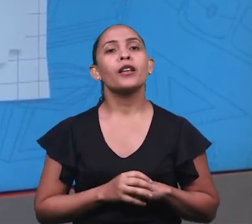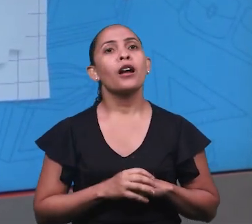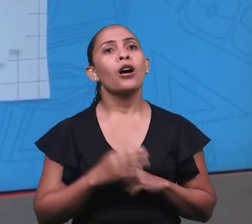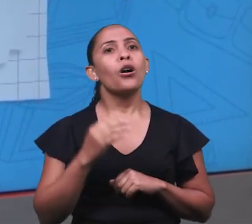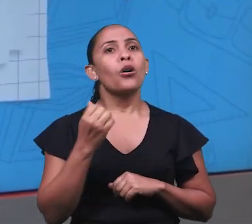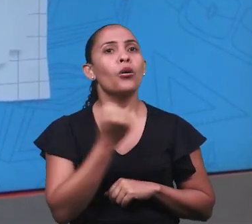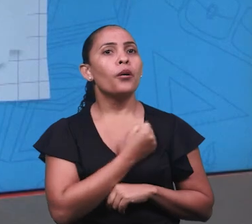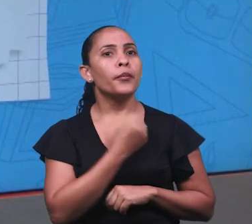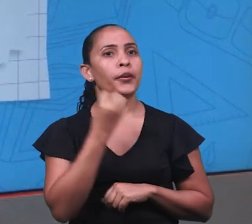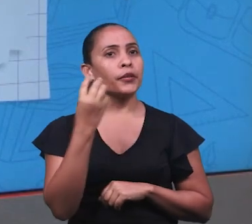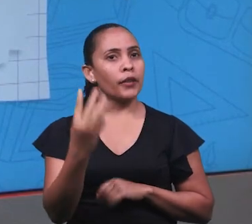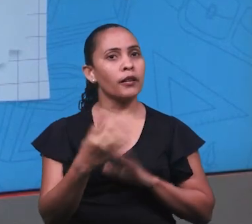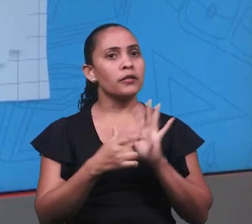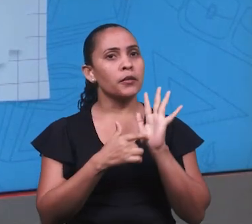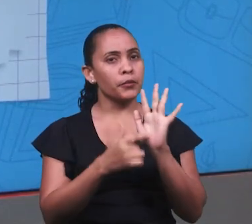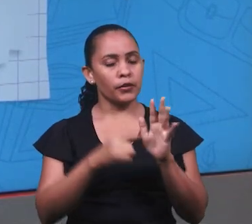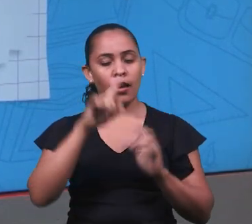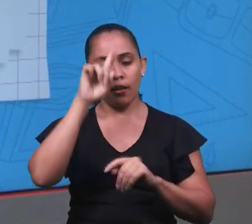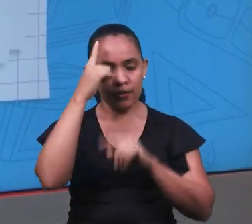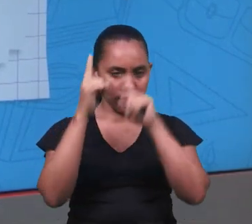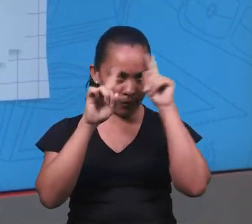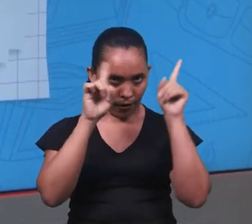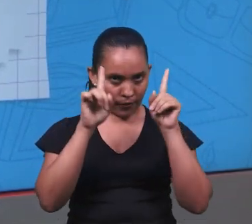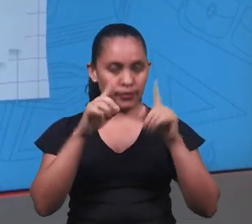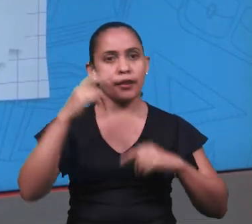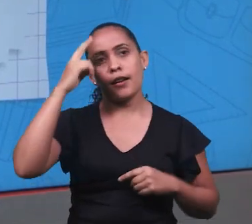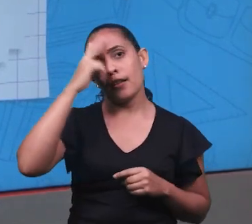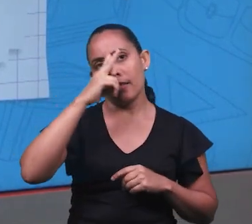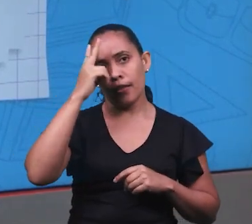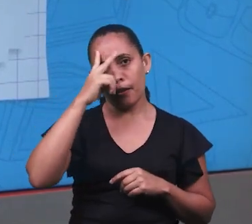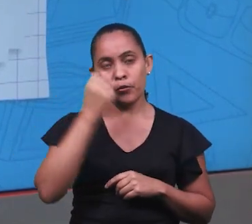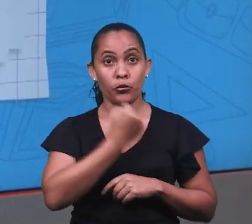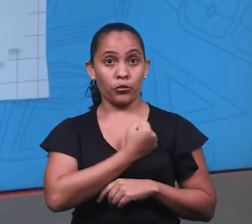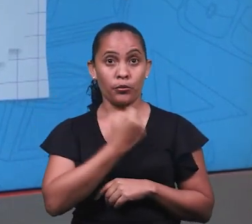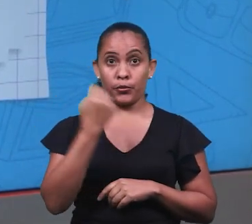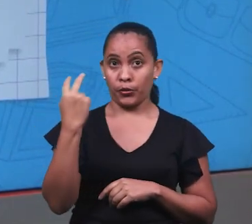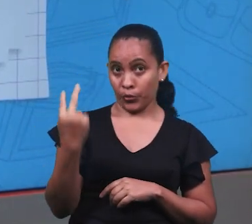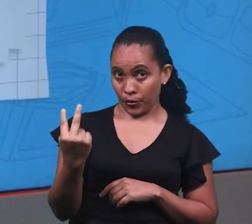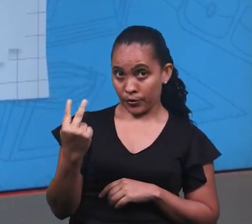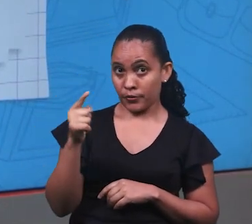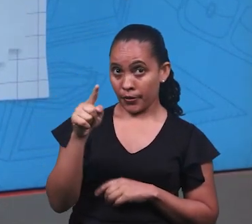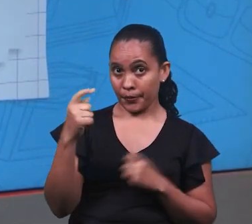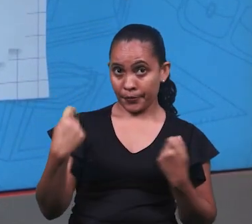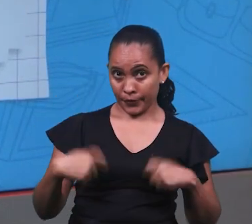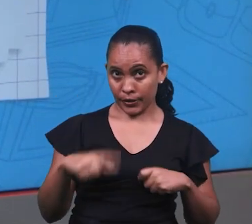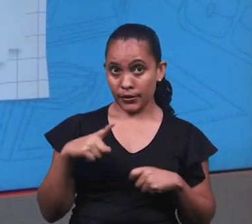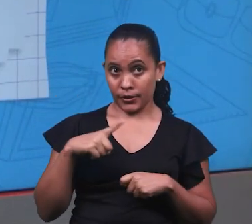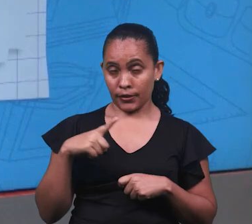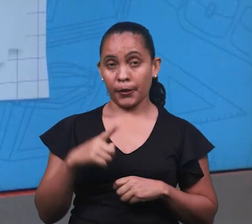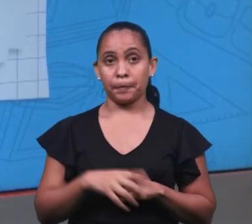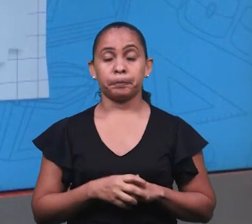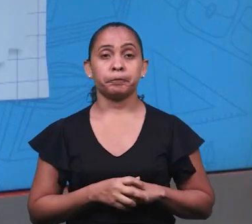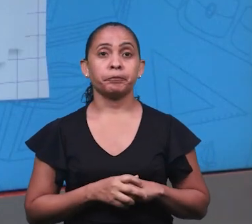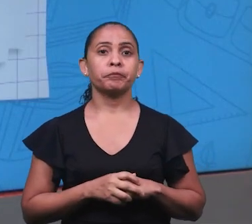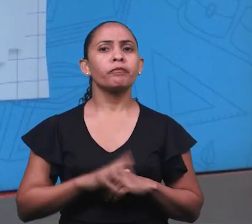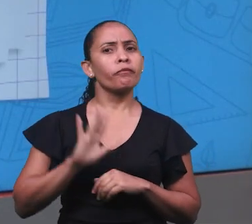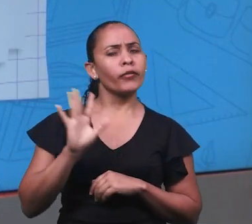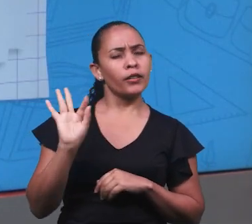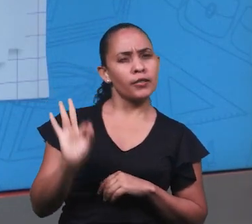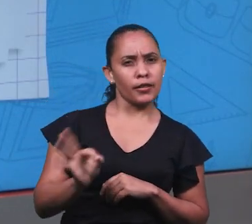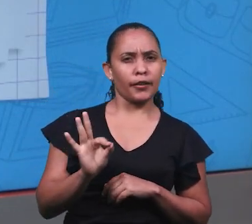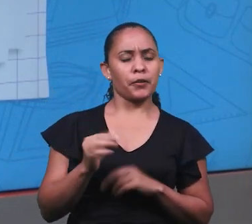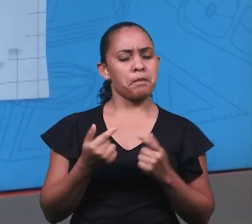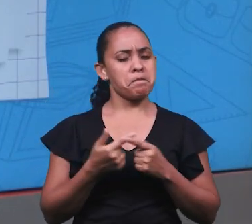3 vai falar sobre a seleção das ideias. Lembra que na 2 você tem que ter o repertório, certo? Tá, mas aí eu